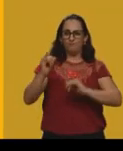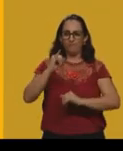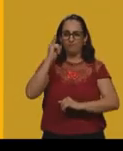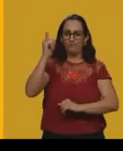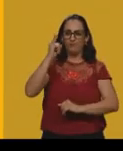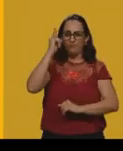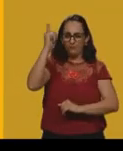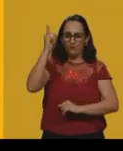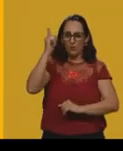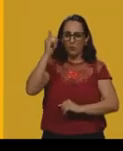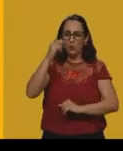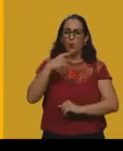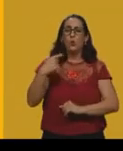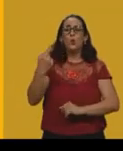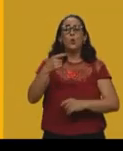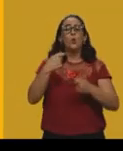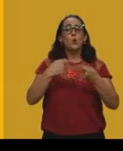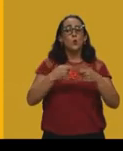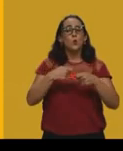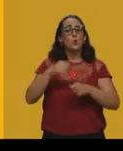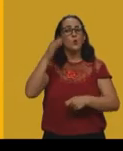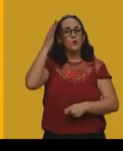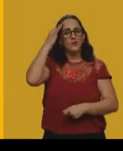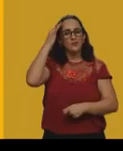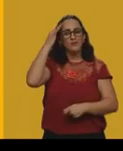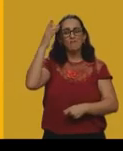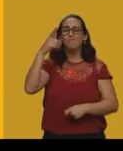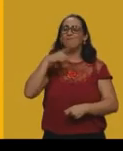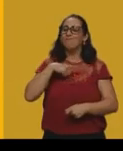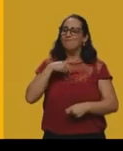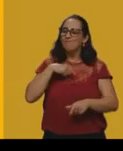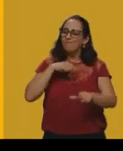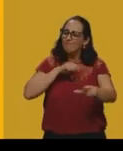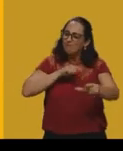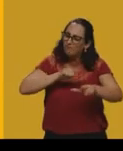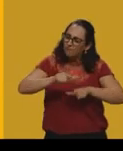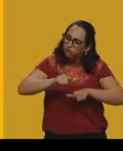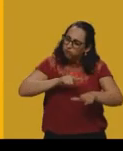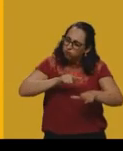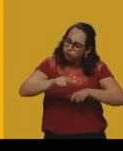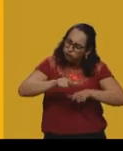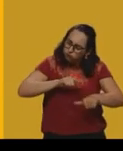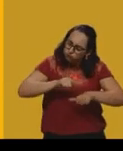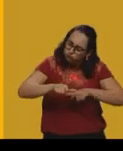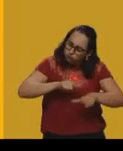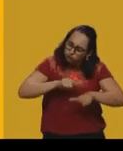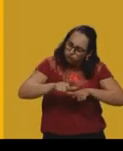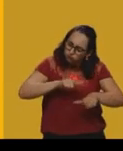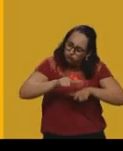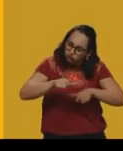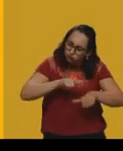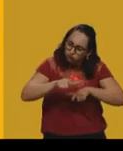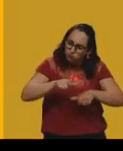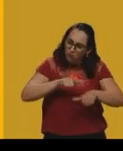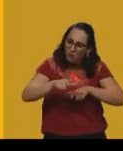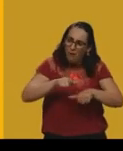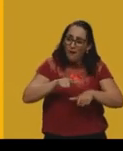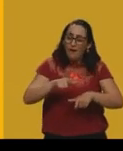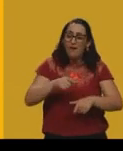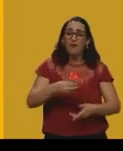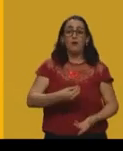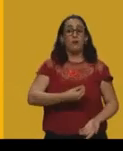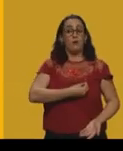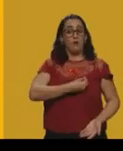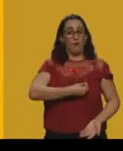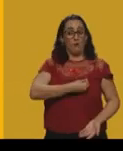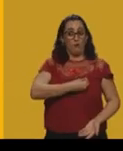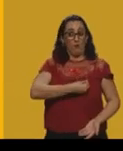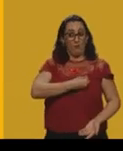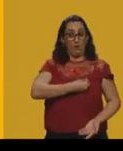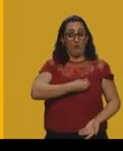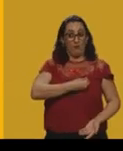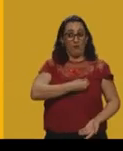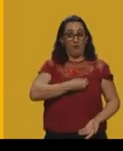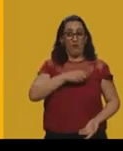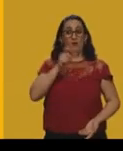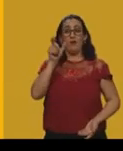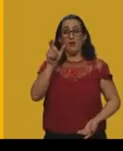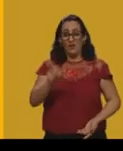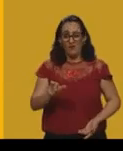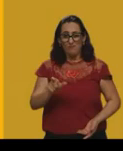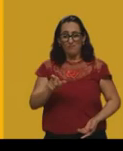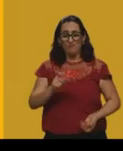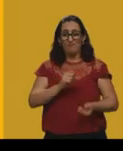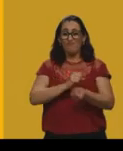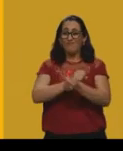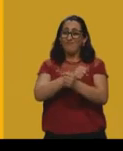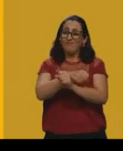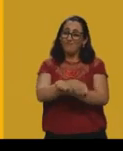Entender a pesada carga de trabalho, né, que existia para quem trabalhava, né, a expectativa de vida de quem estava ali, principalmente dos